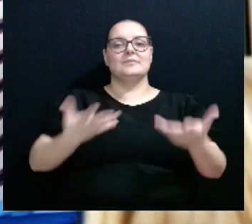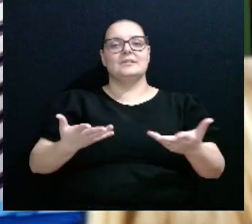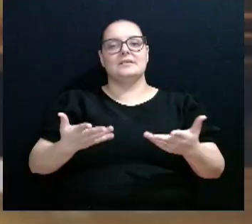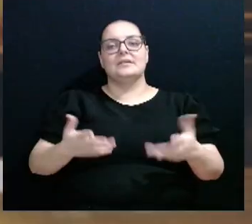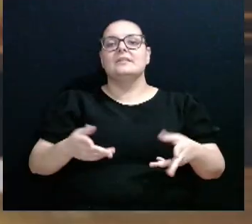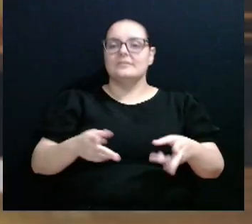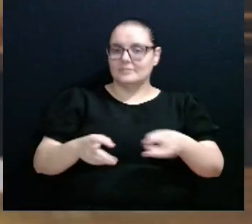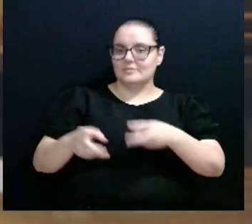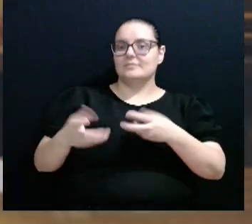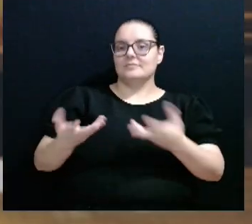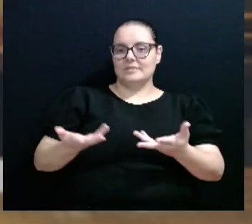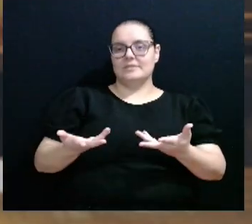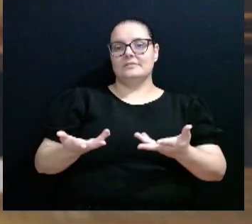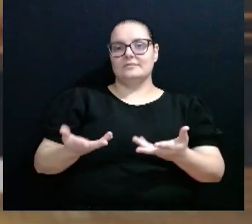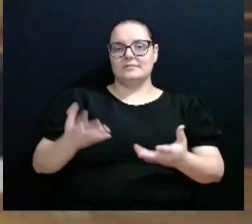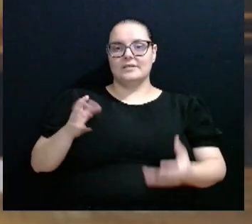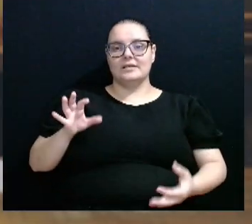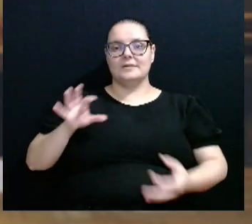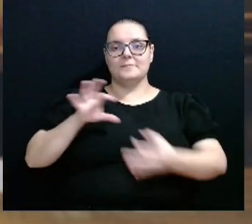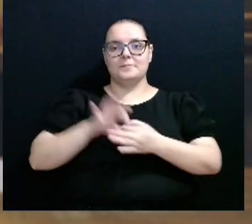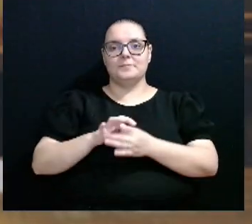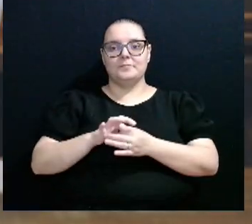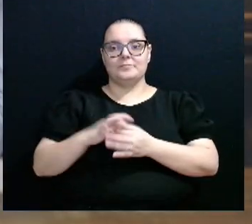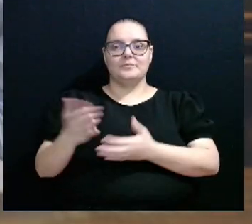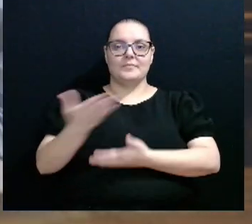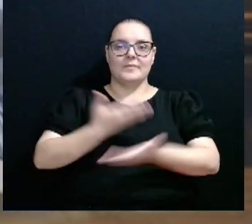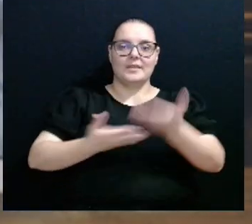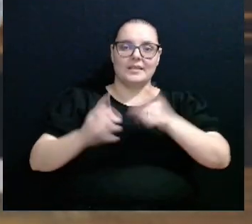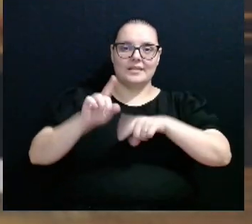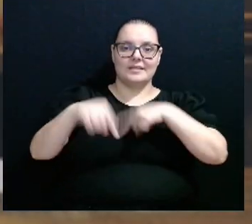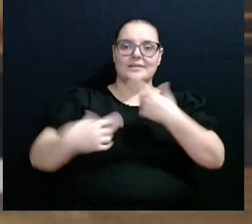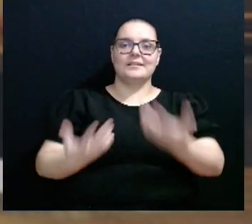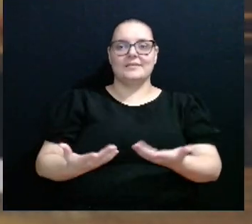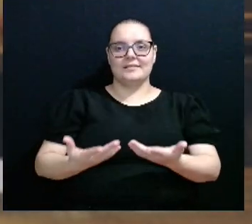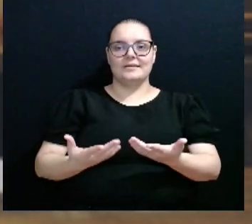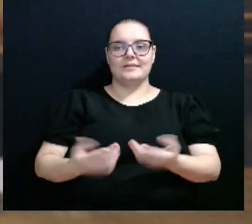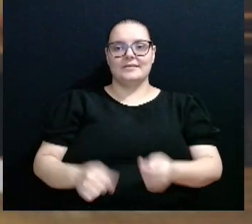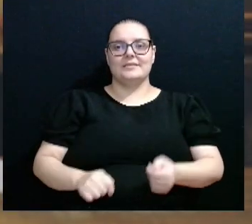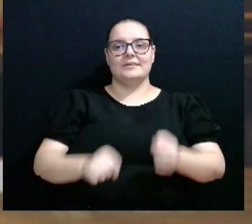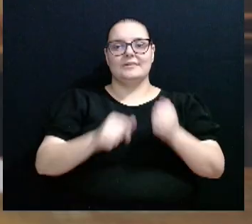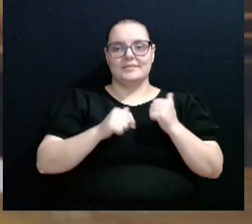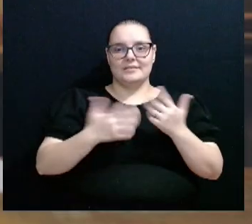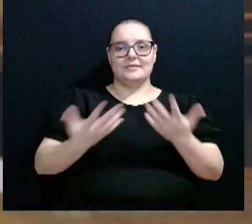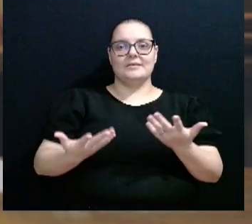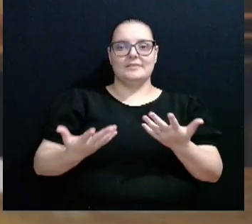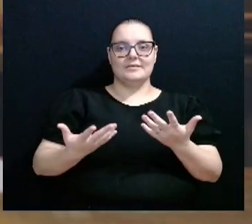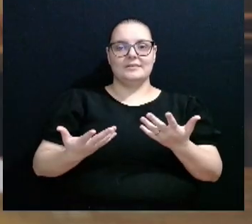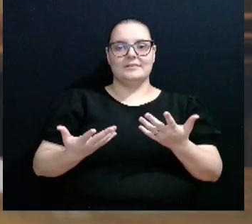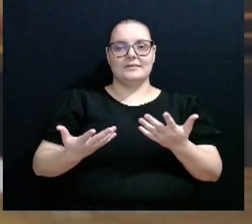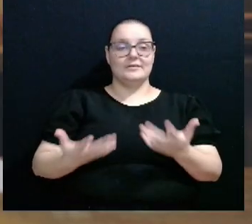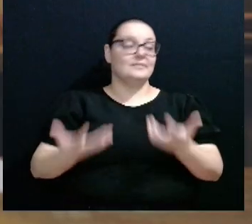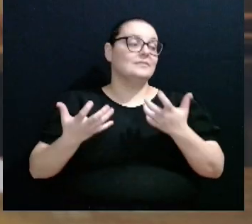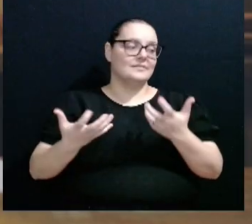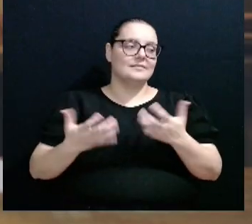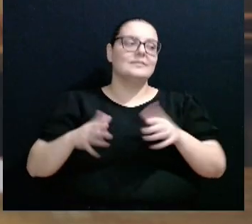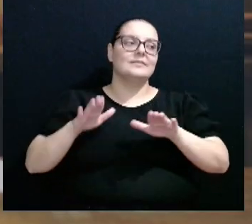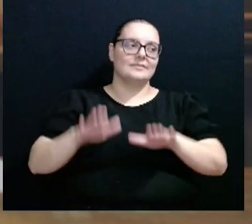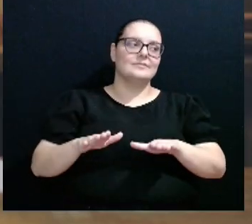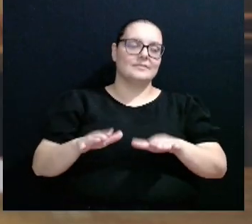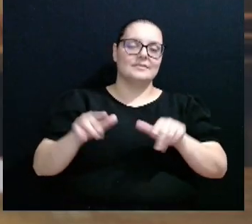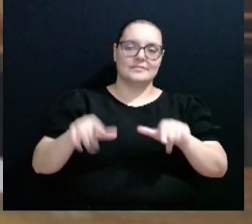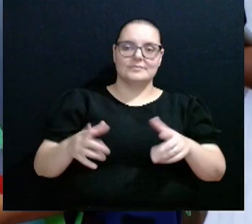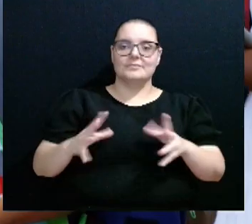ela se conectando, interagindo com o outro, isso vai favorecer com que ela se desenvolva e queira estar nesse ambiente, porque todos nós somos